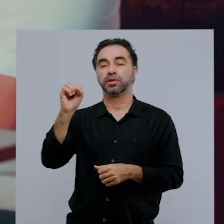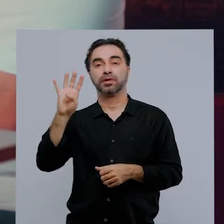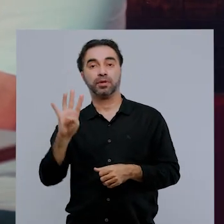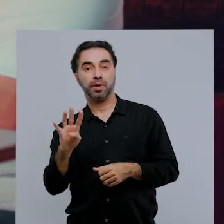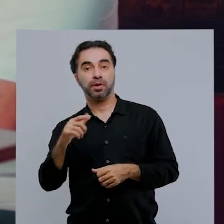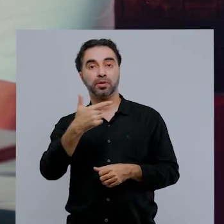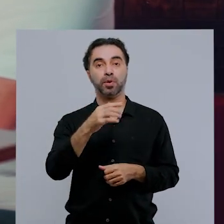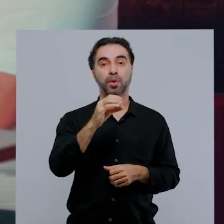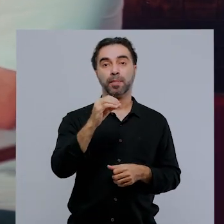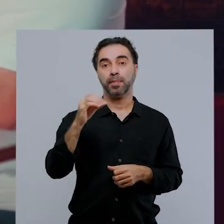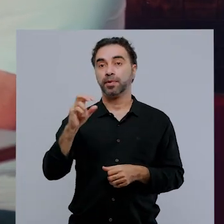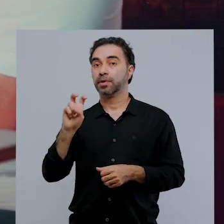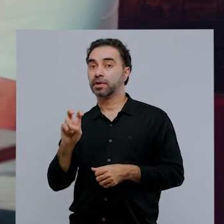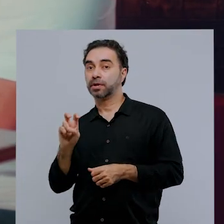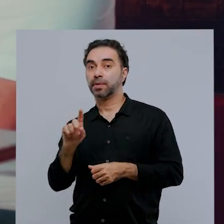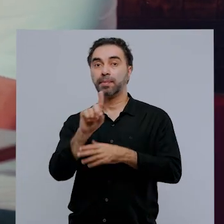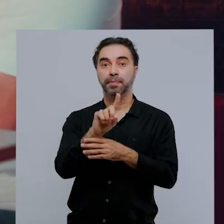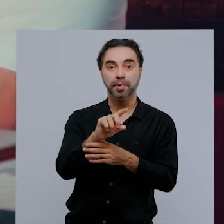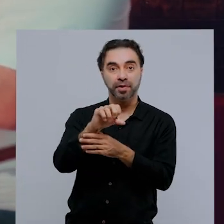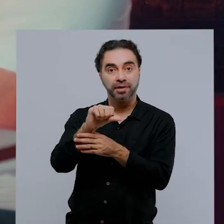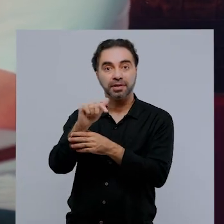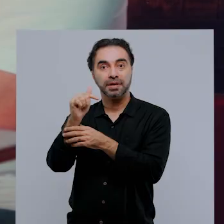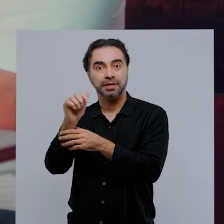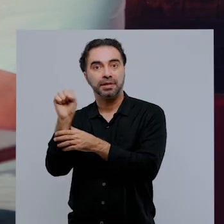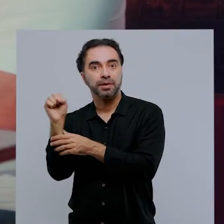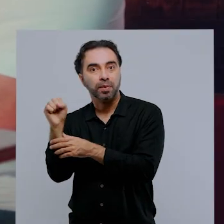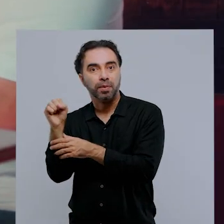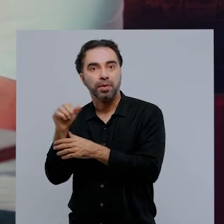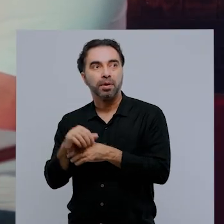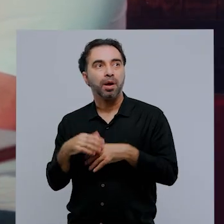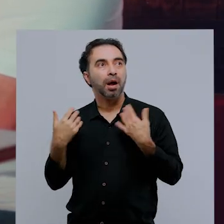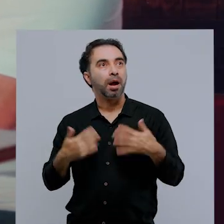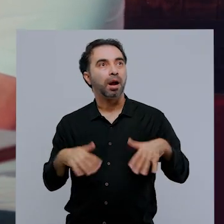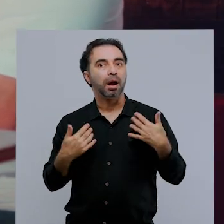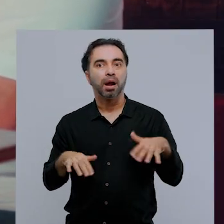tinha 2005, tinha 1978. Uau! Eu falei,